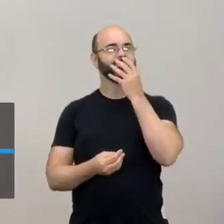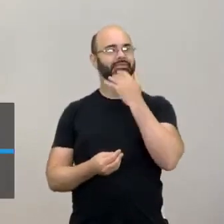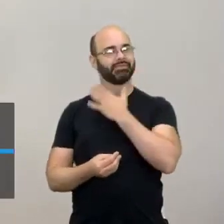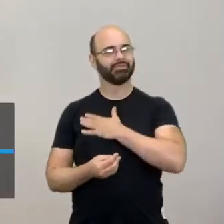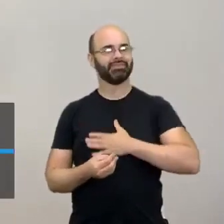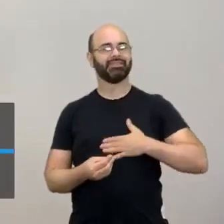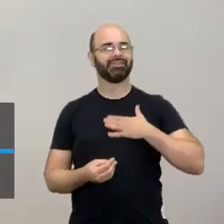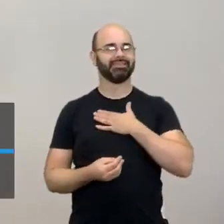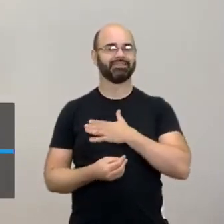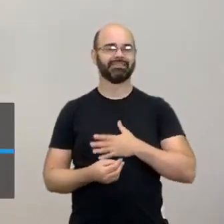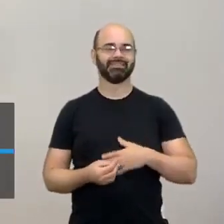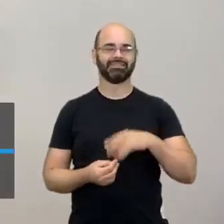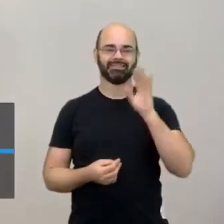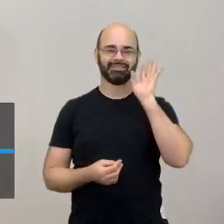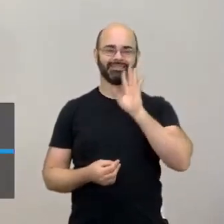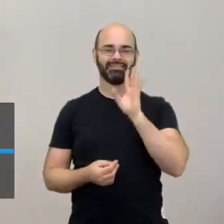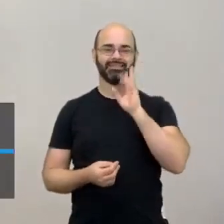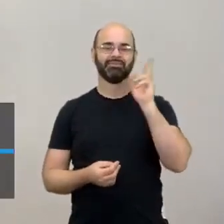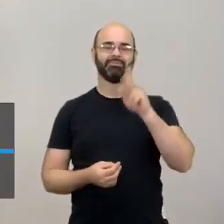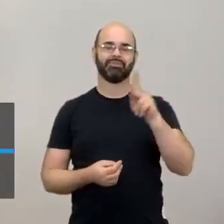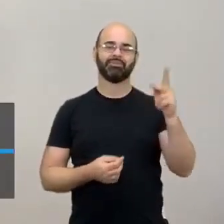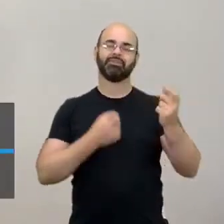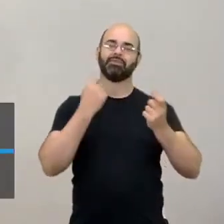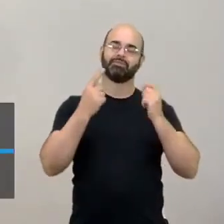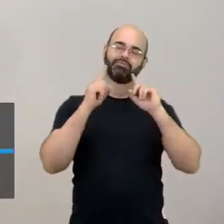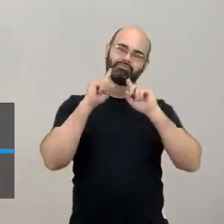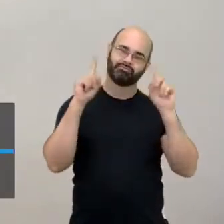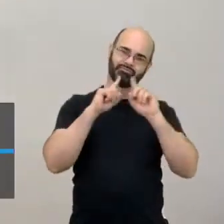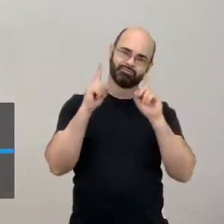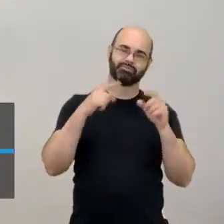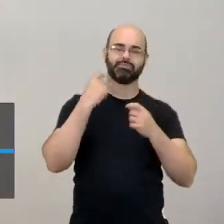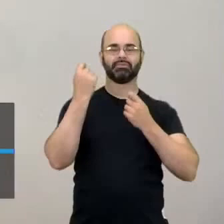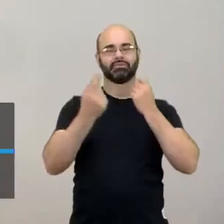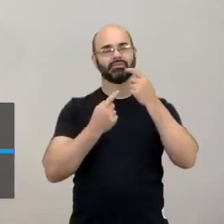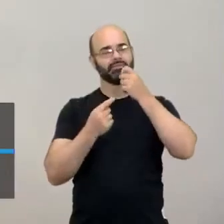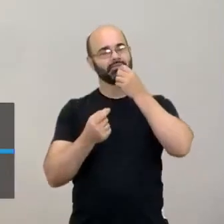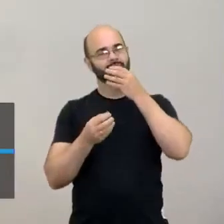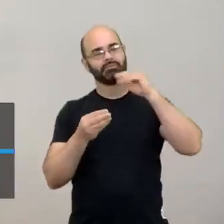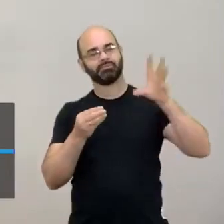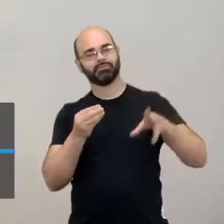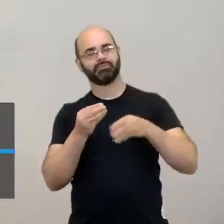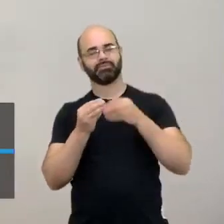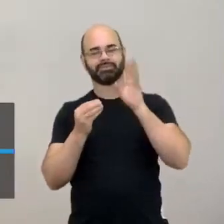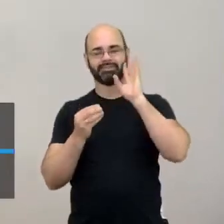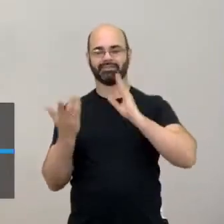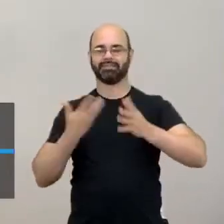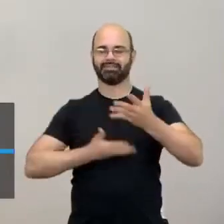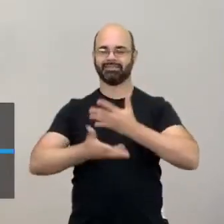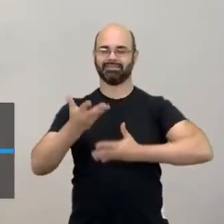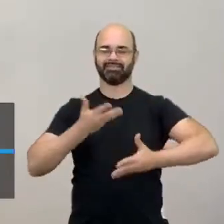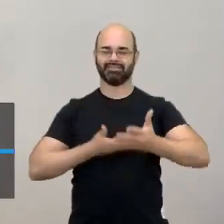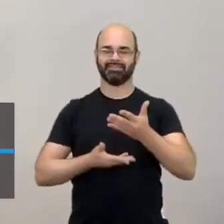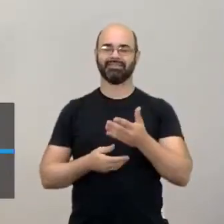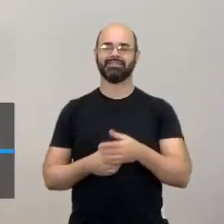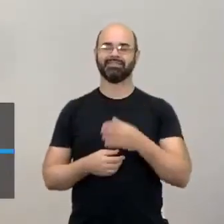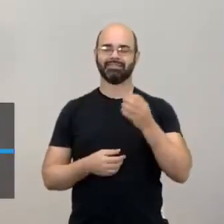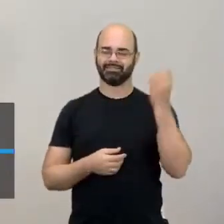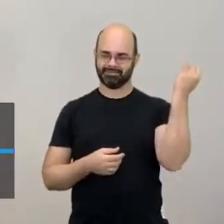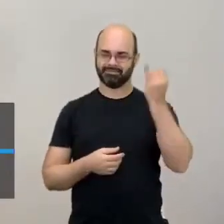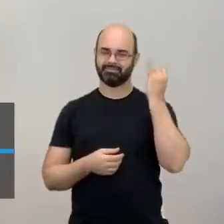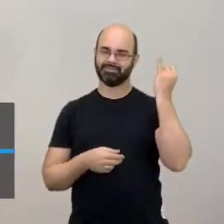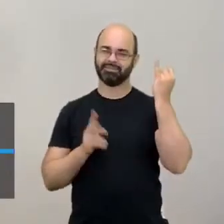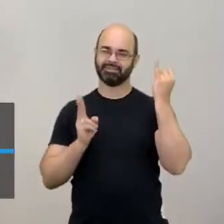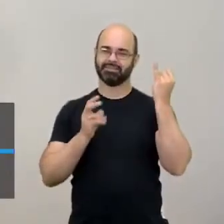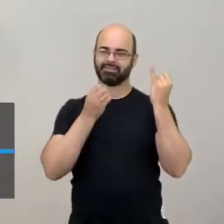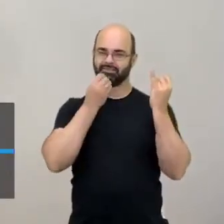Sim. tem aí as ideias dos pros. Alguns criticando alguns pontos, alguns trazendo as coisas boas, né? É sempre legal a gente fazer esse debate ético